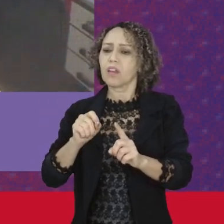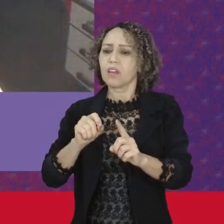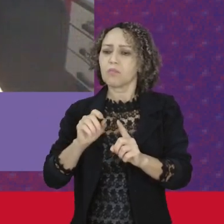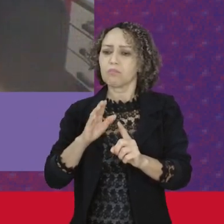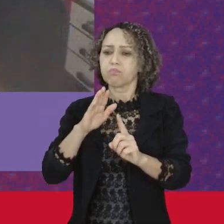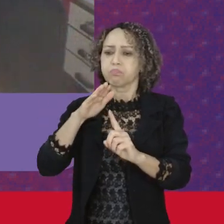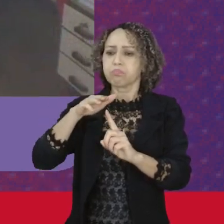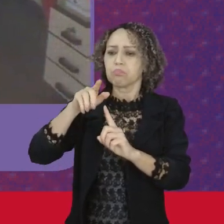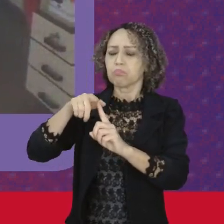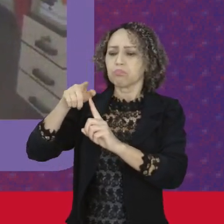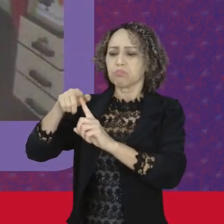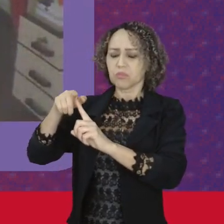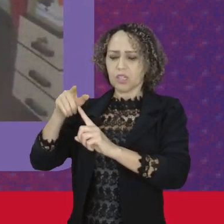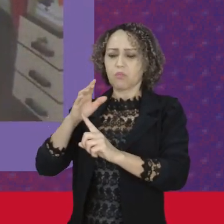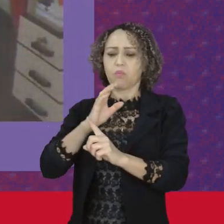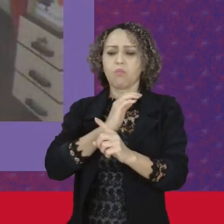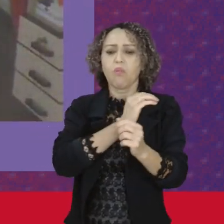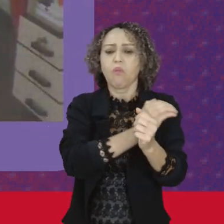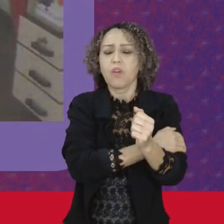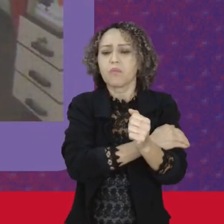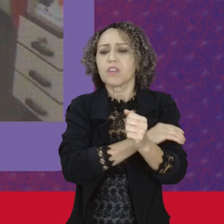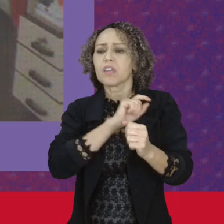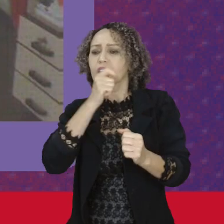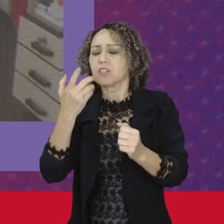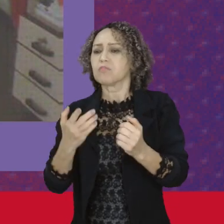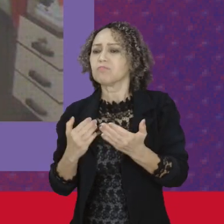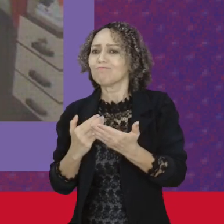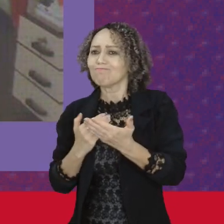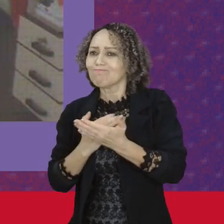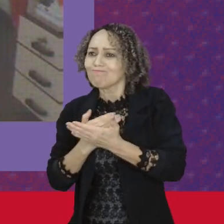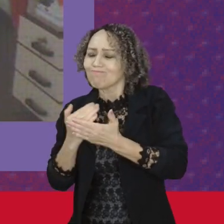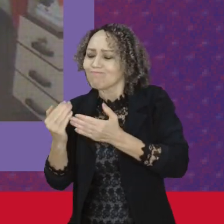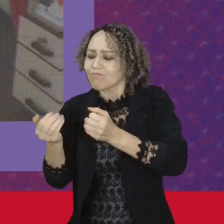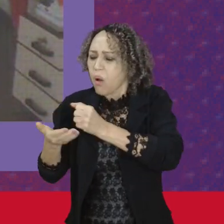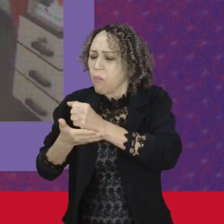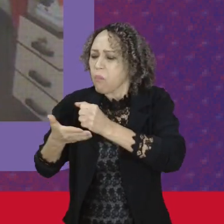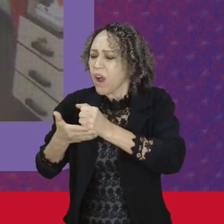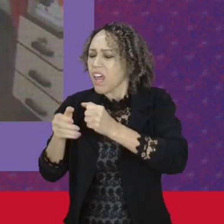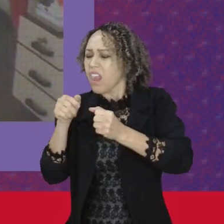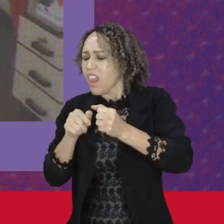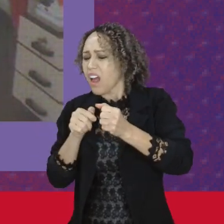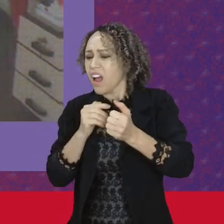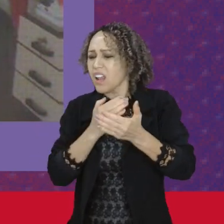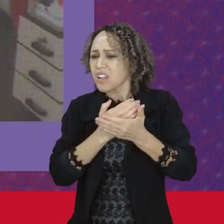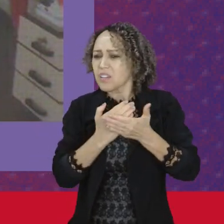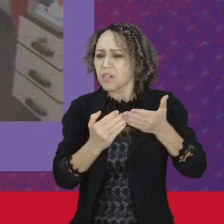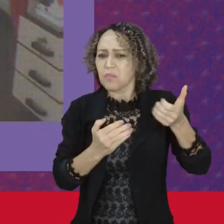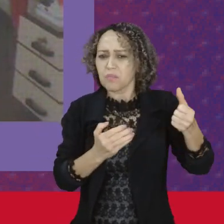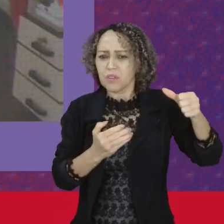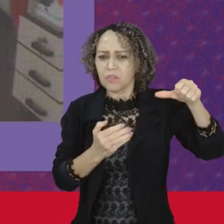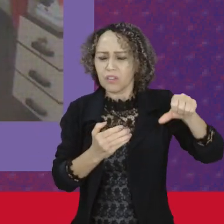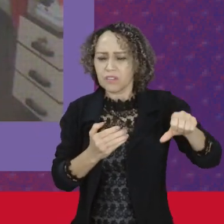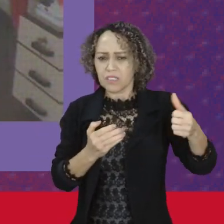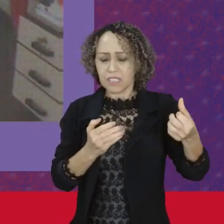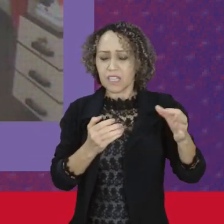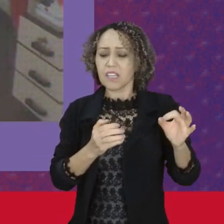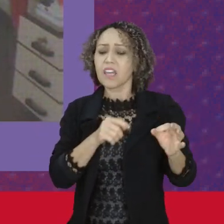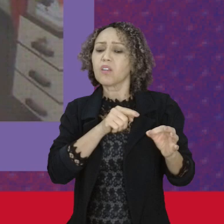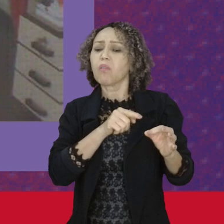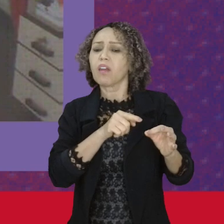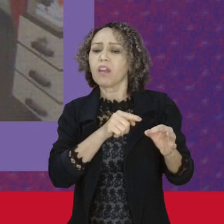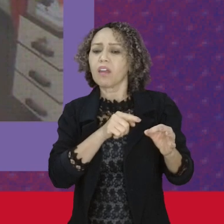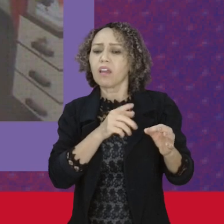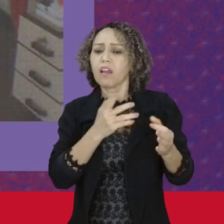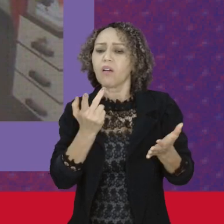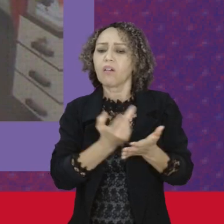a sua matriz na década de 1960. Eu quero dizer o seguinte, que 1960 foi quando